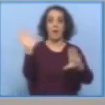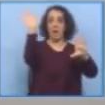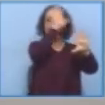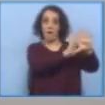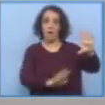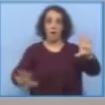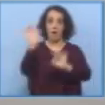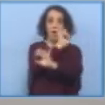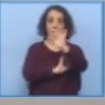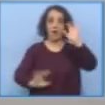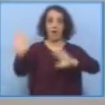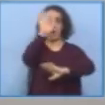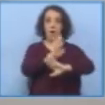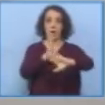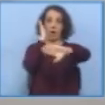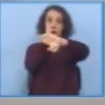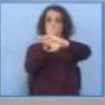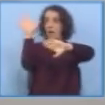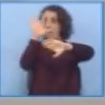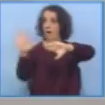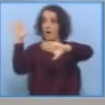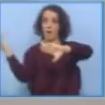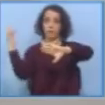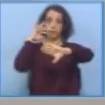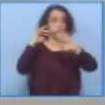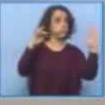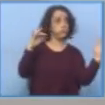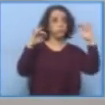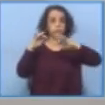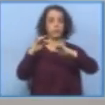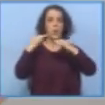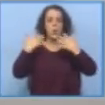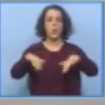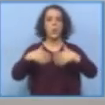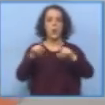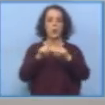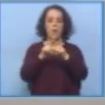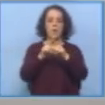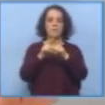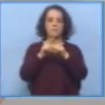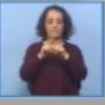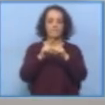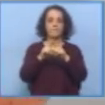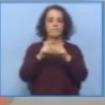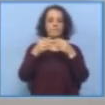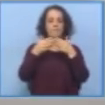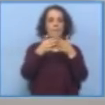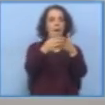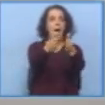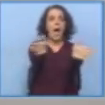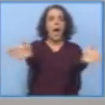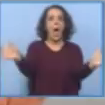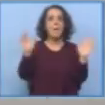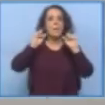facto extraordinário. Aquele movimento era um abrir de portas e de janelas